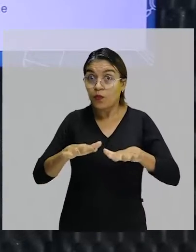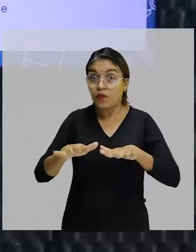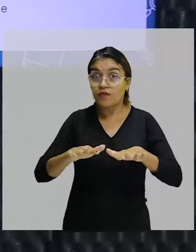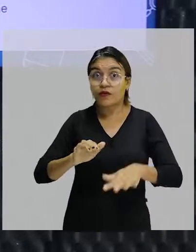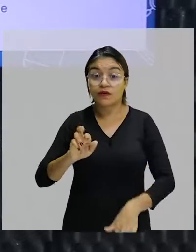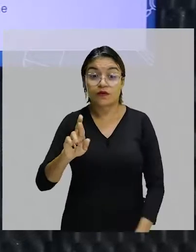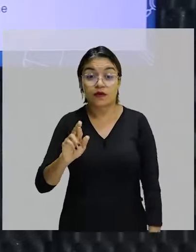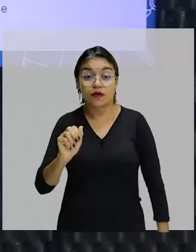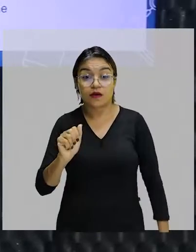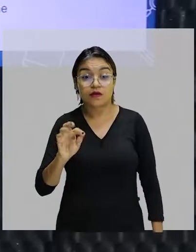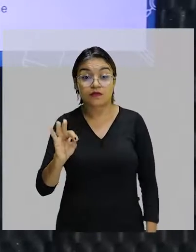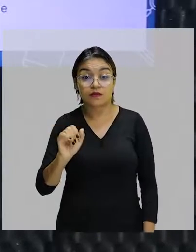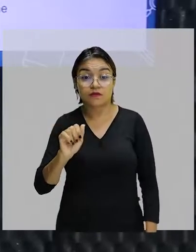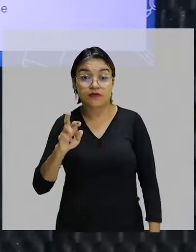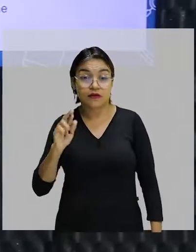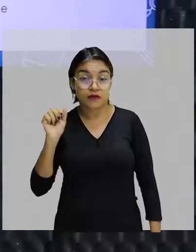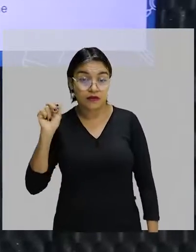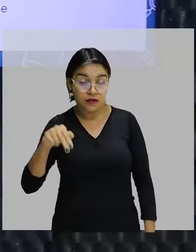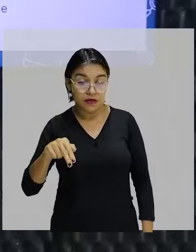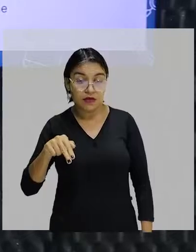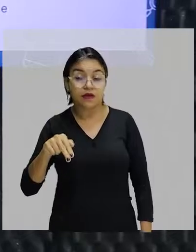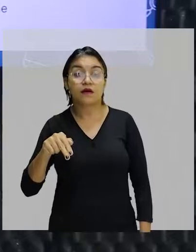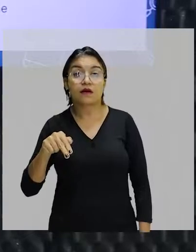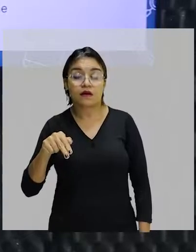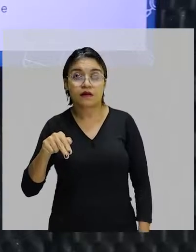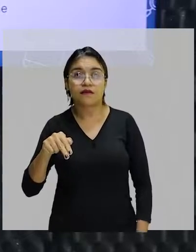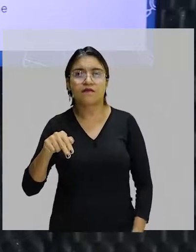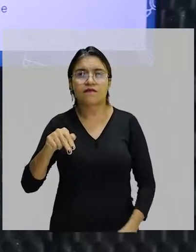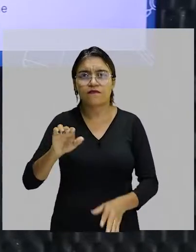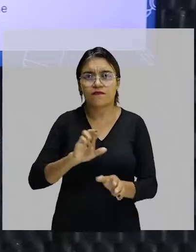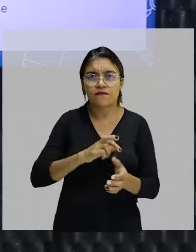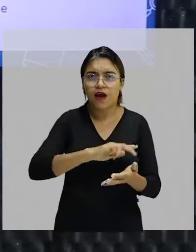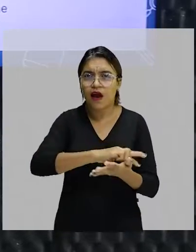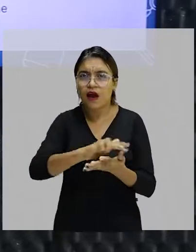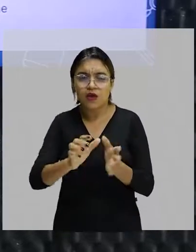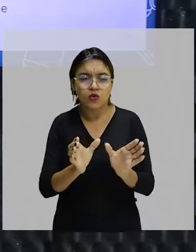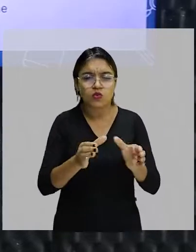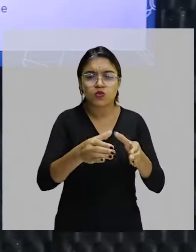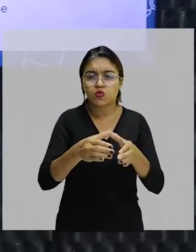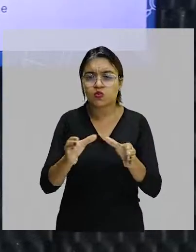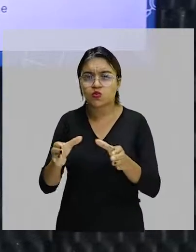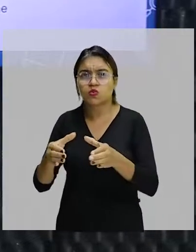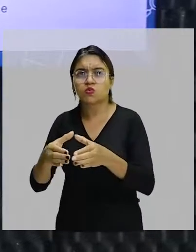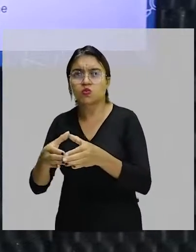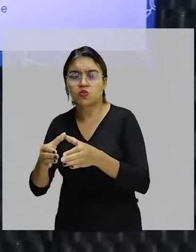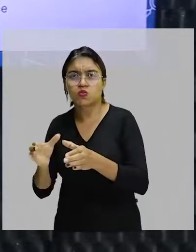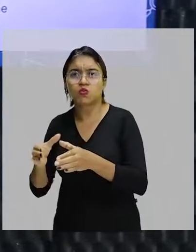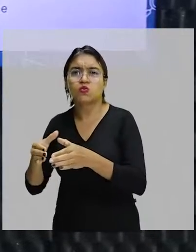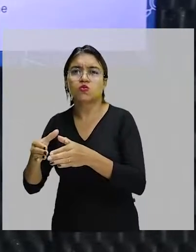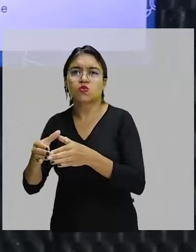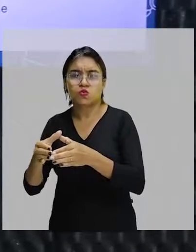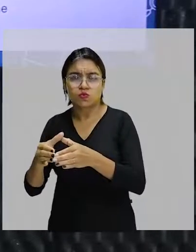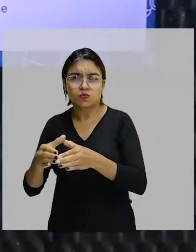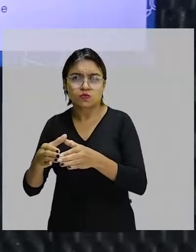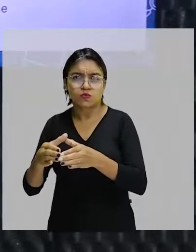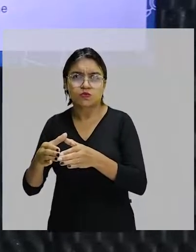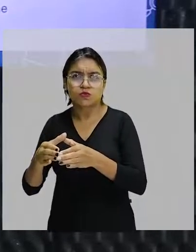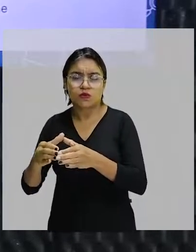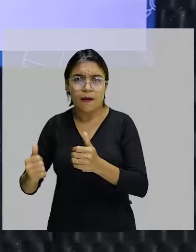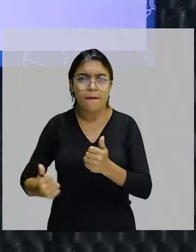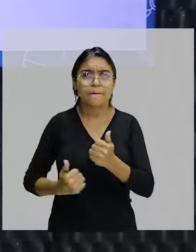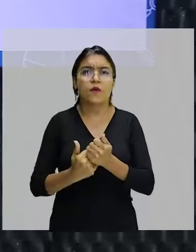Rastafari ele foi adotado por muitos grupos ao redor do mundo. Ele começa na Jamaica, mas ele se